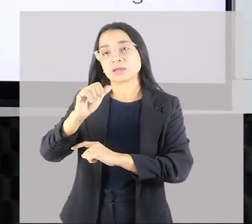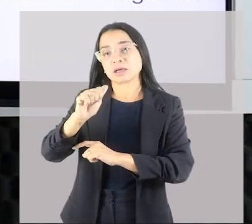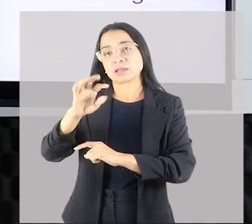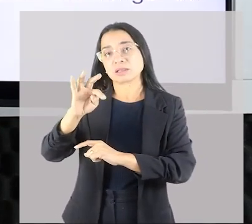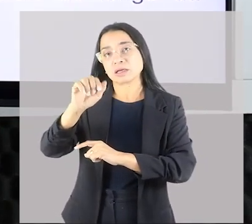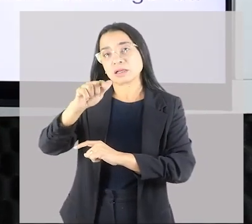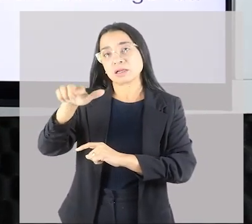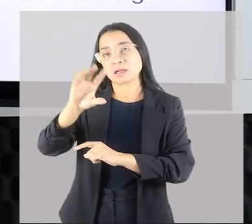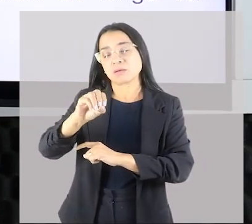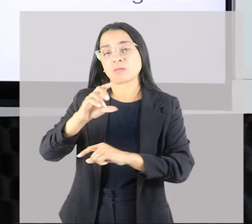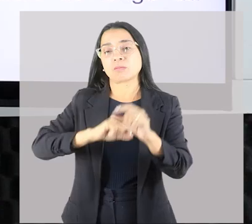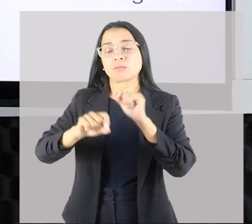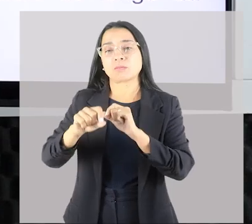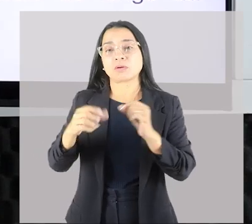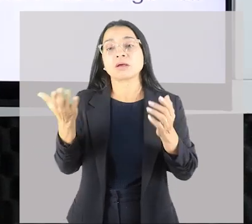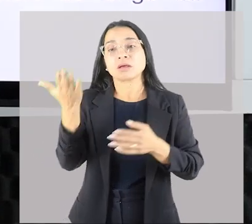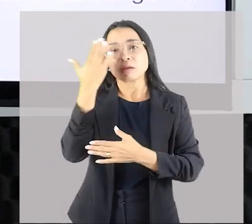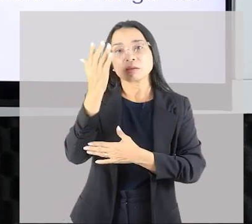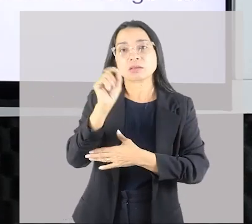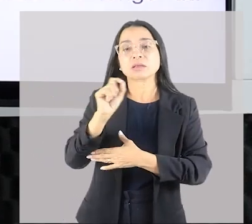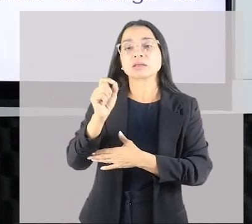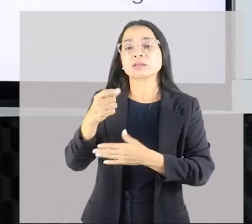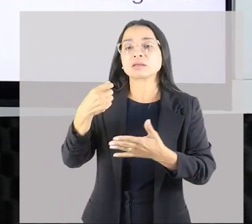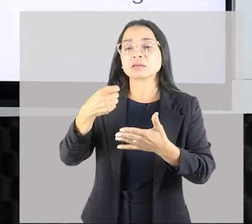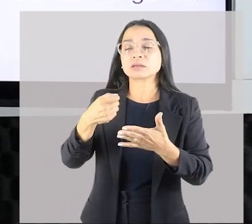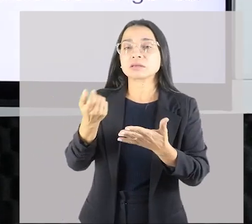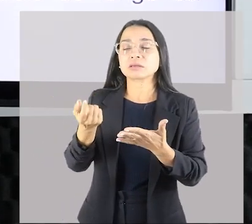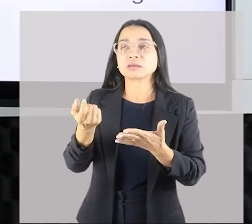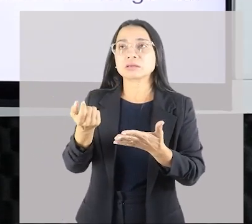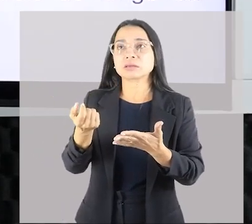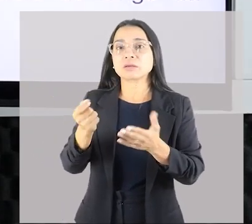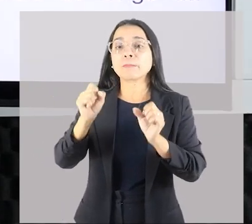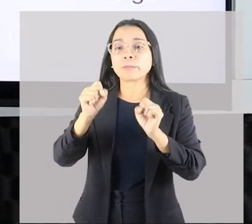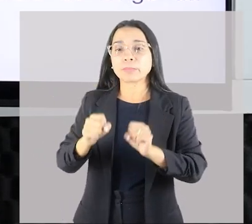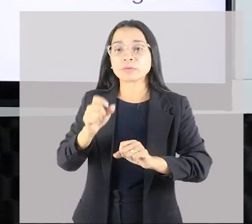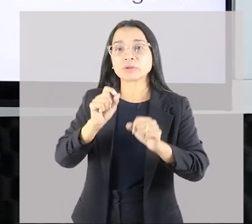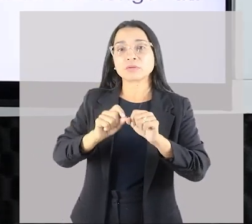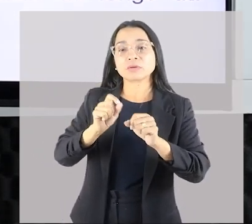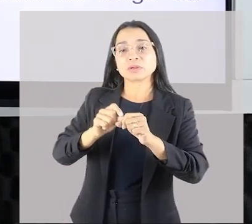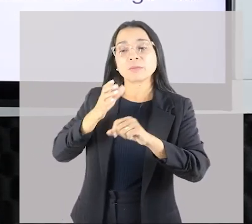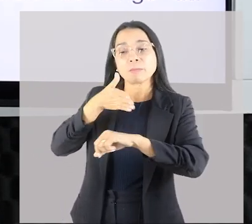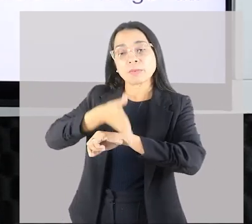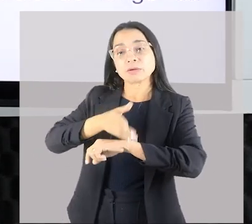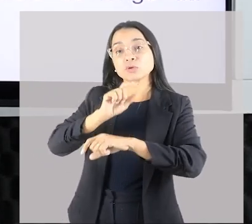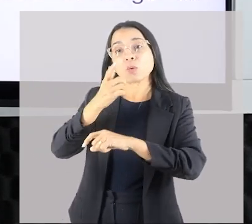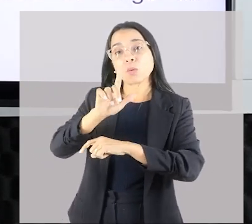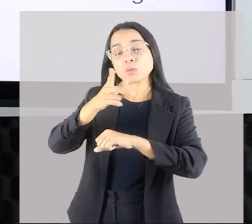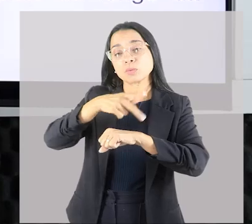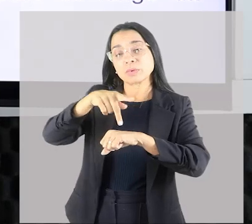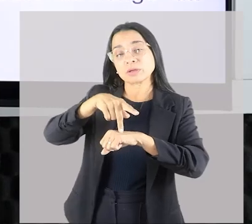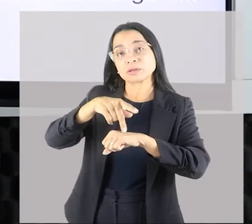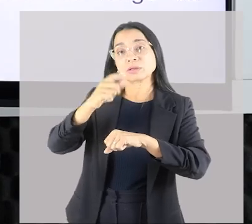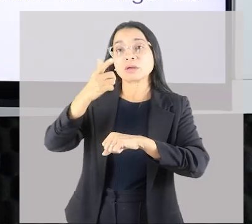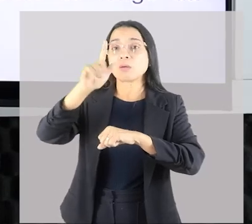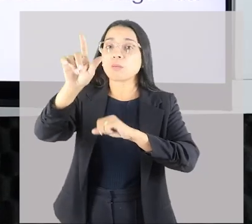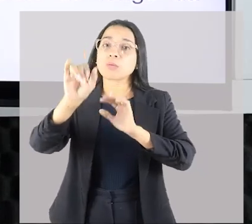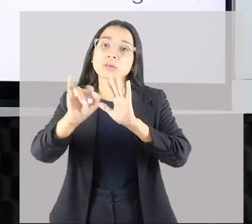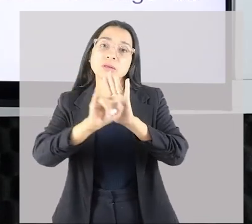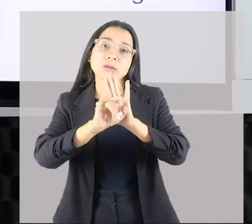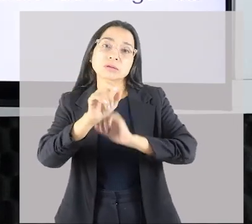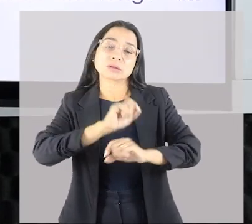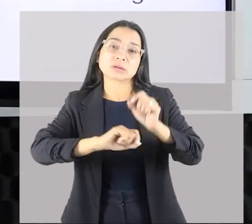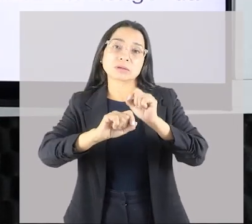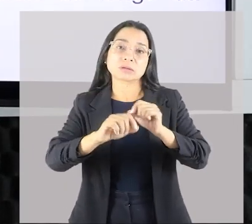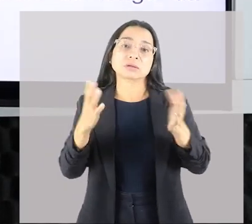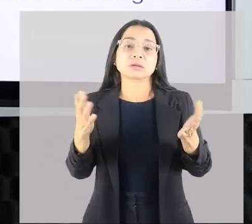consideram bascos, ou seja, eles entendem que deveriam fazer parte de um outro país, eles possuem uma outra identidade. Só que, claro, para